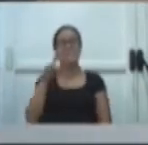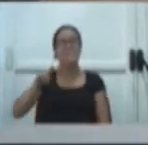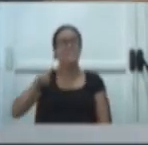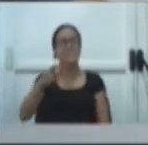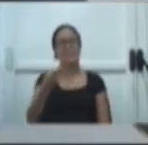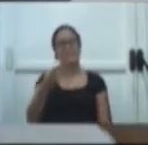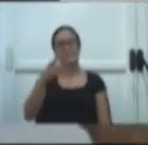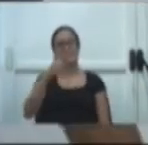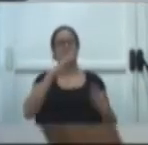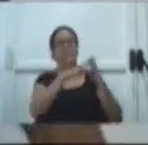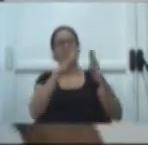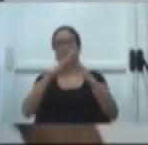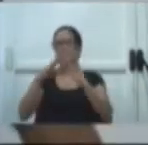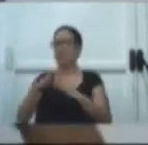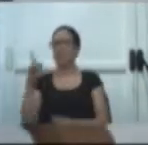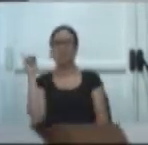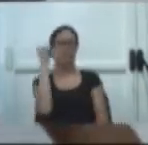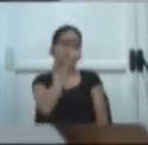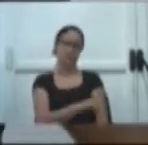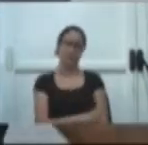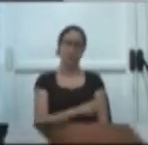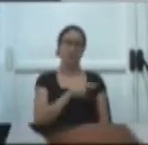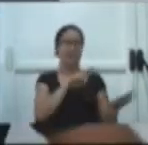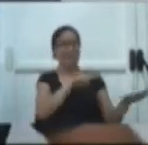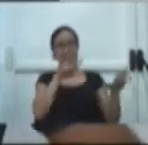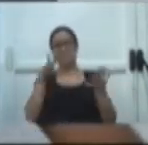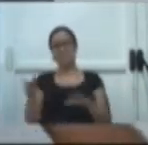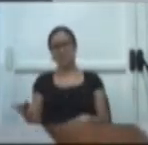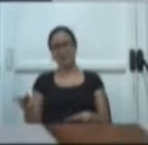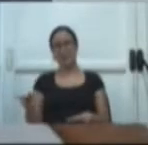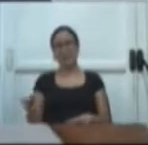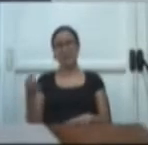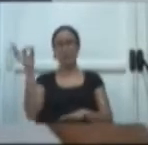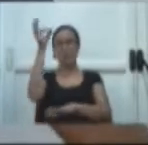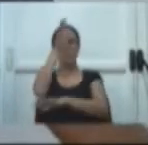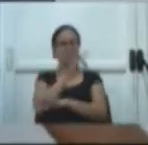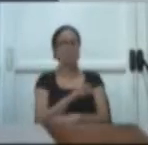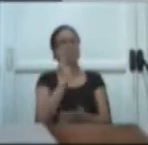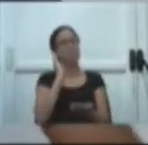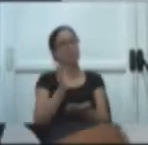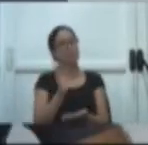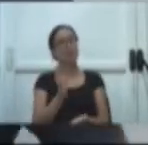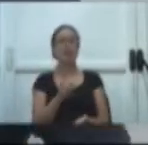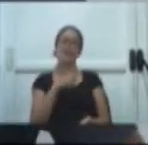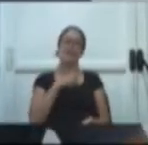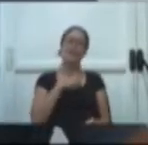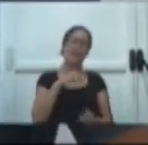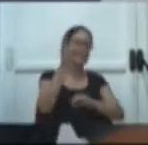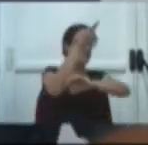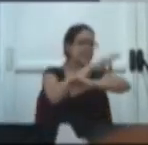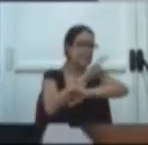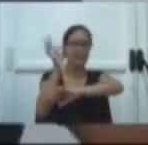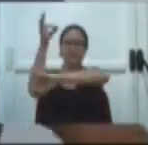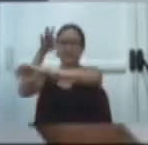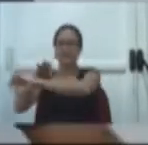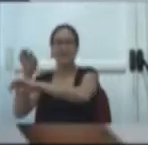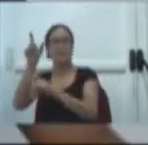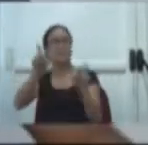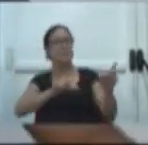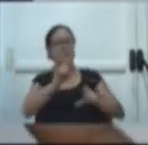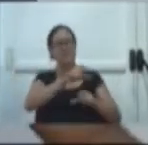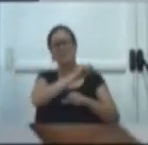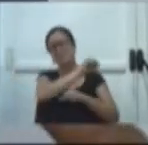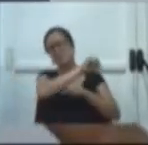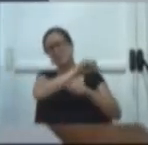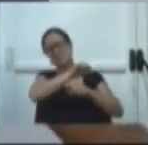curto de uma semana. E o mosquito está aí, a epidemia está aí. Se nós todos, 290 mil habitantes, não